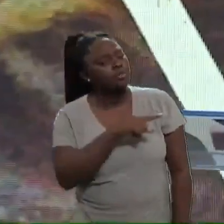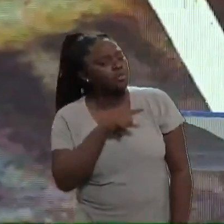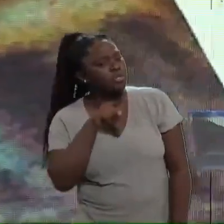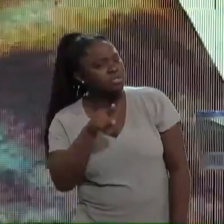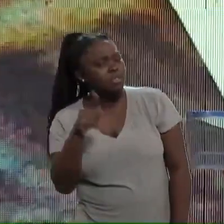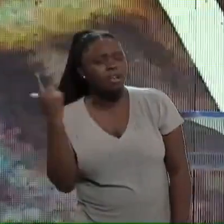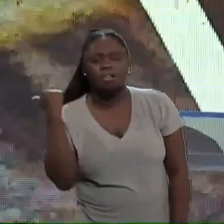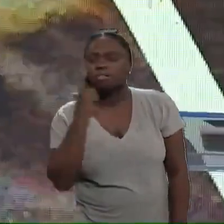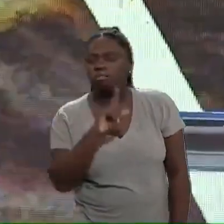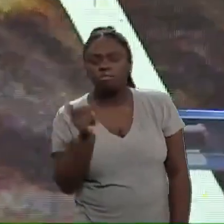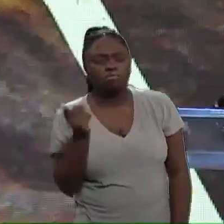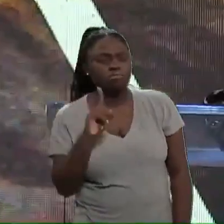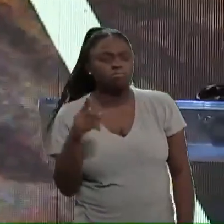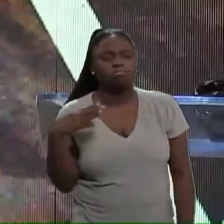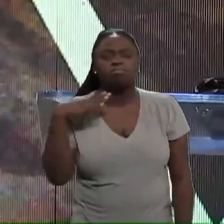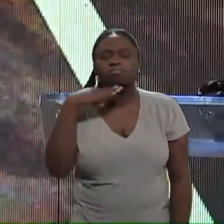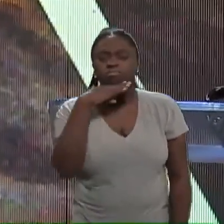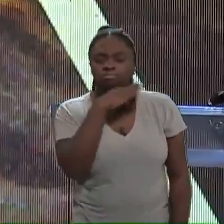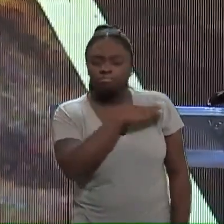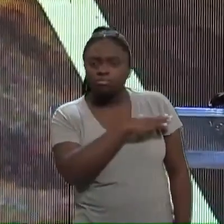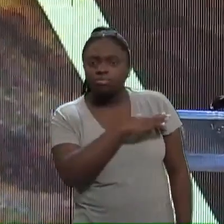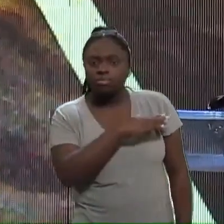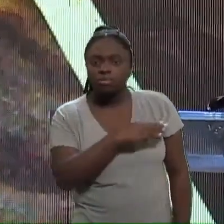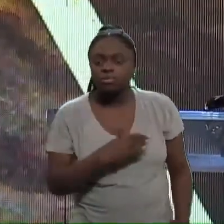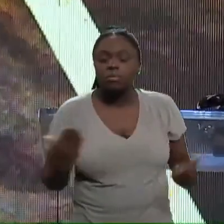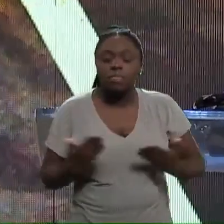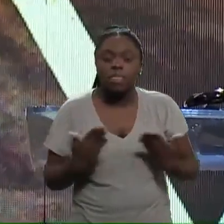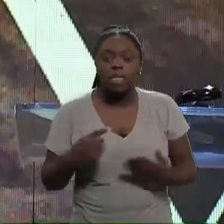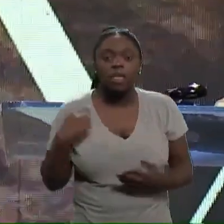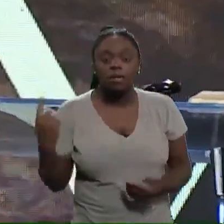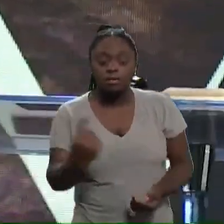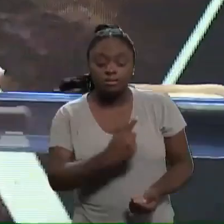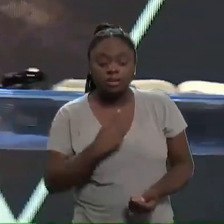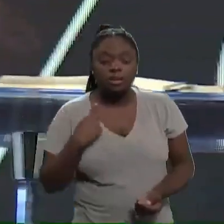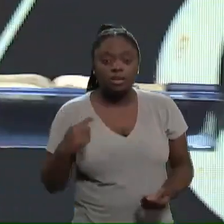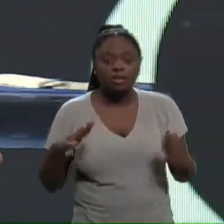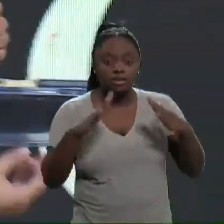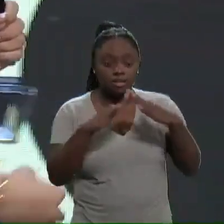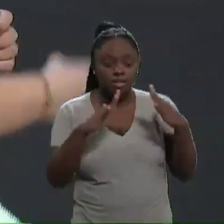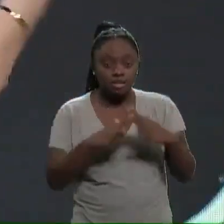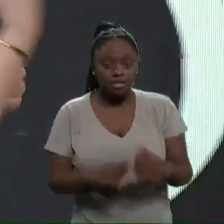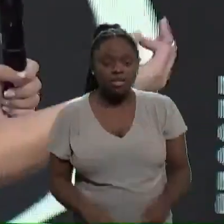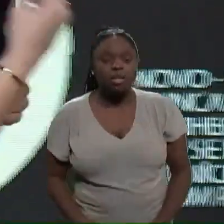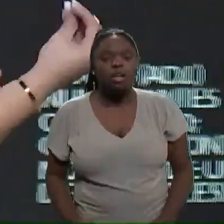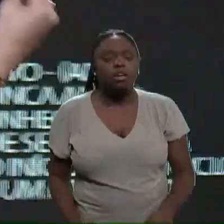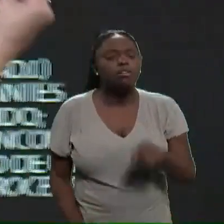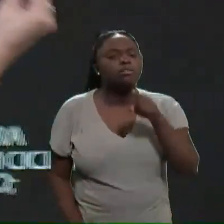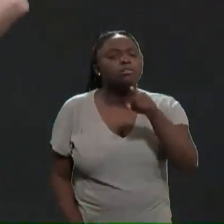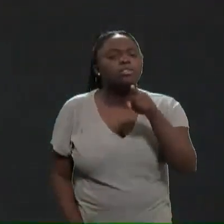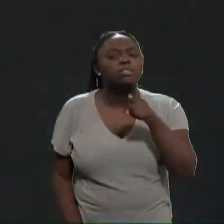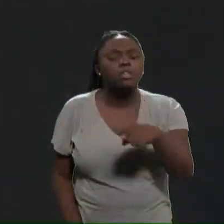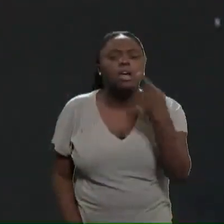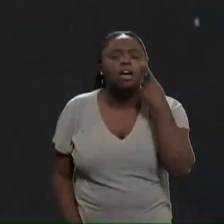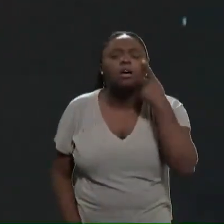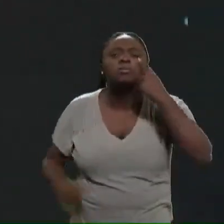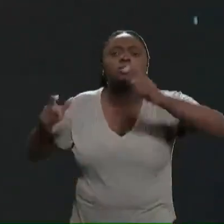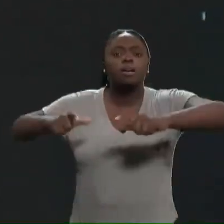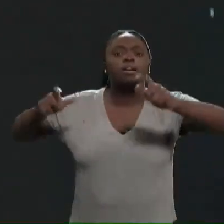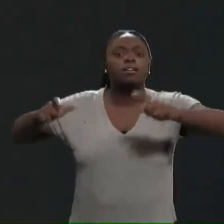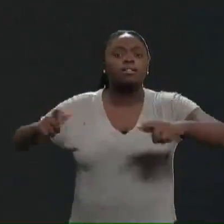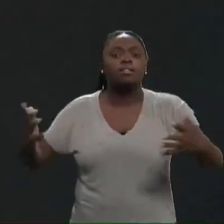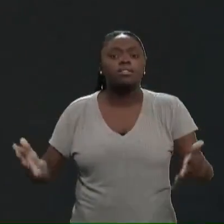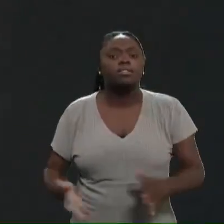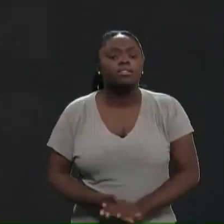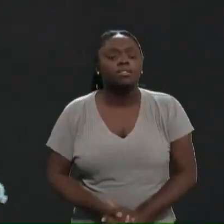não consegue perceber? Agora vou falar aqui para a gente, para quem é de casa: para onde você está olhando?